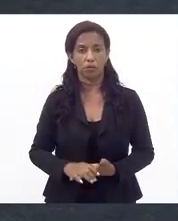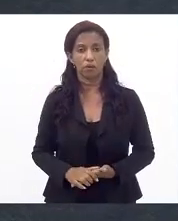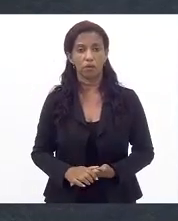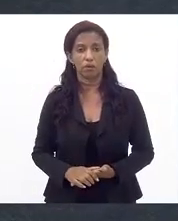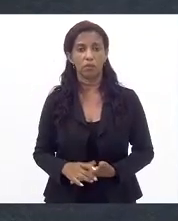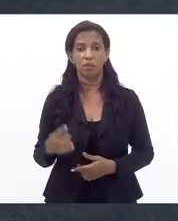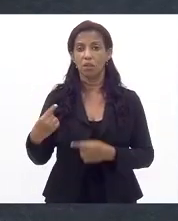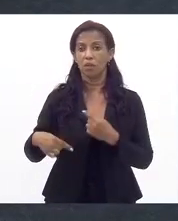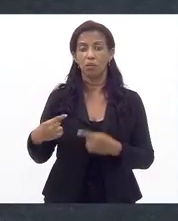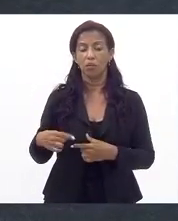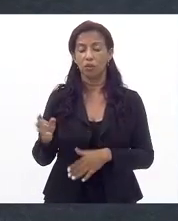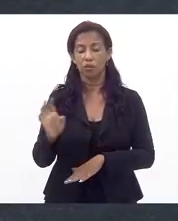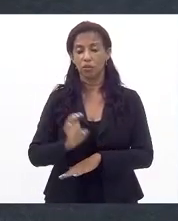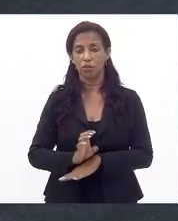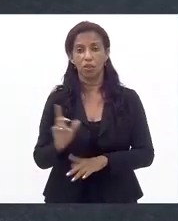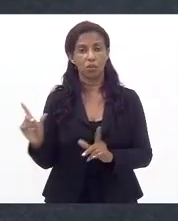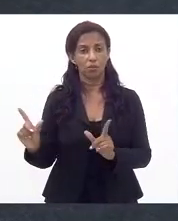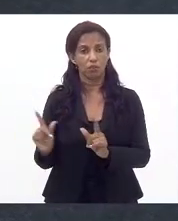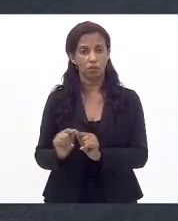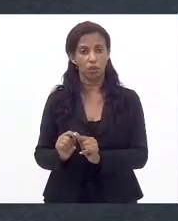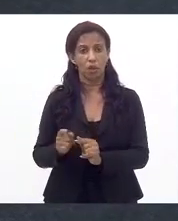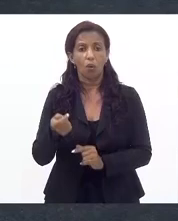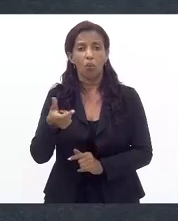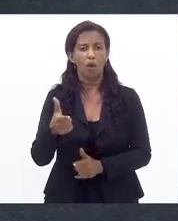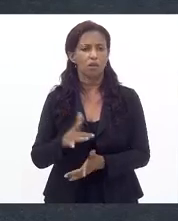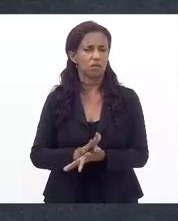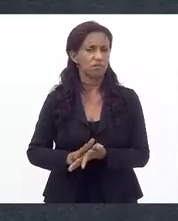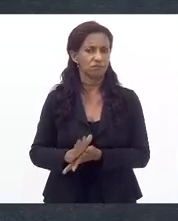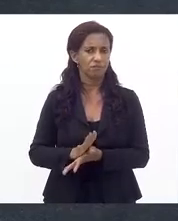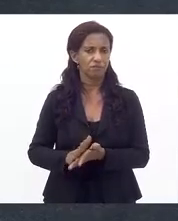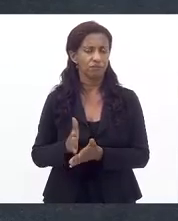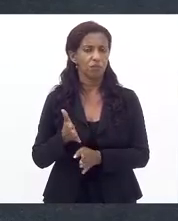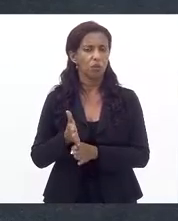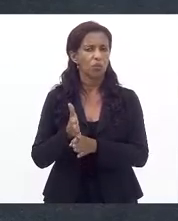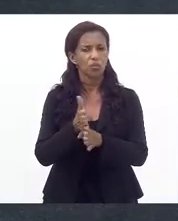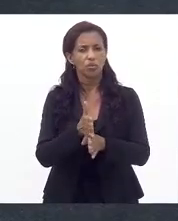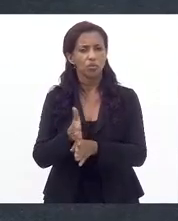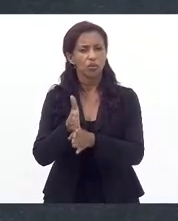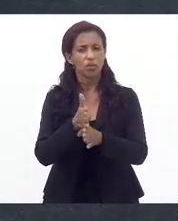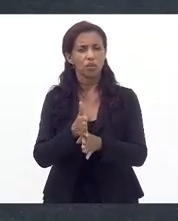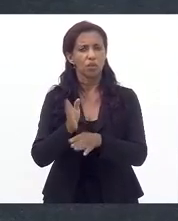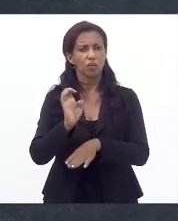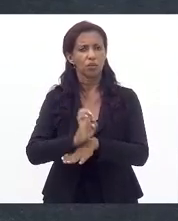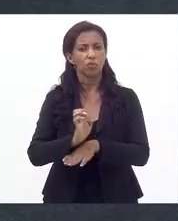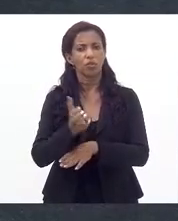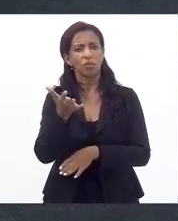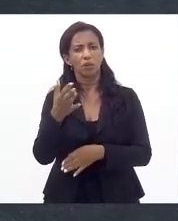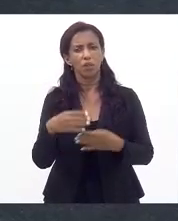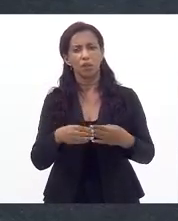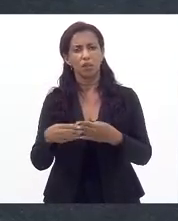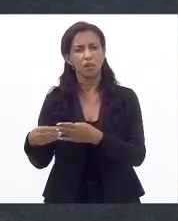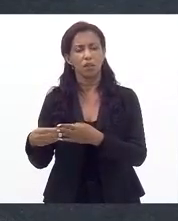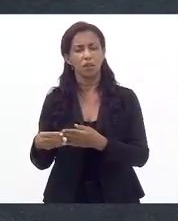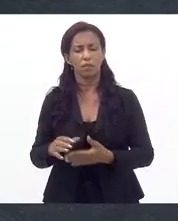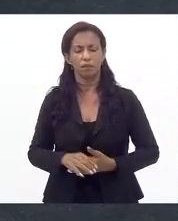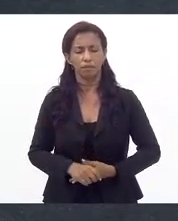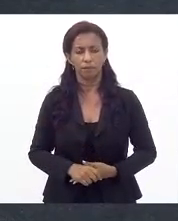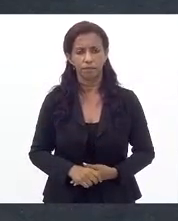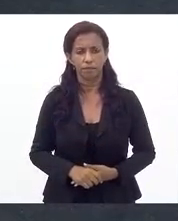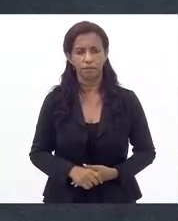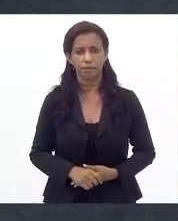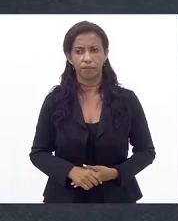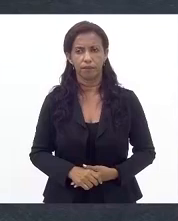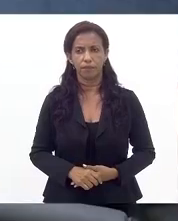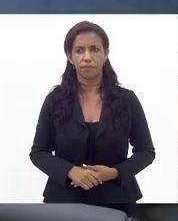é nem política de estado mínimo Estado quase nenhum qual é O que é o caminho que o estado de Janeiro vai querer seguir a pergunta de fundo que